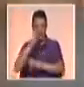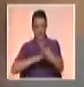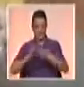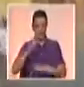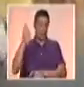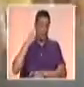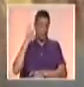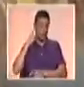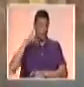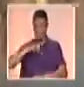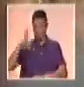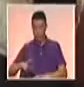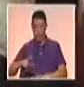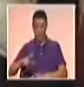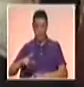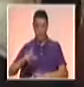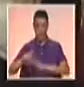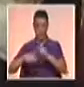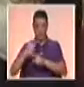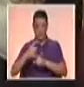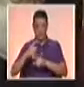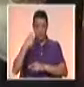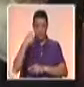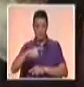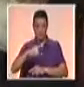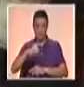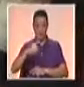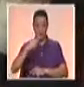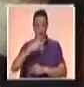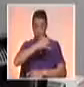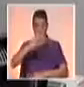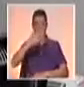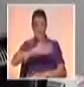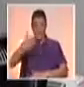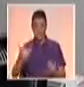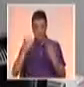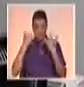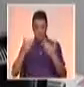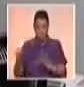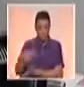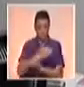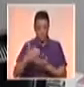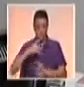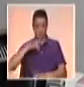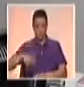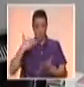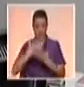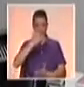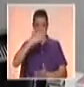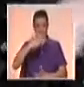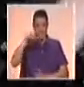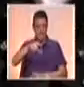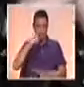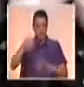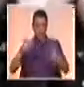deficiência auditiva em Portugal. De acordo com os censos de 2011, atualmente existem em Portugal cerca de 27 mil